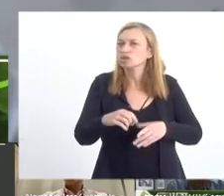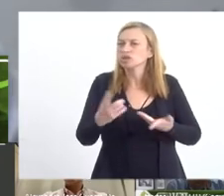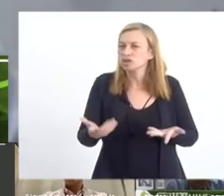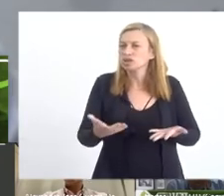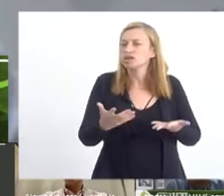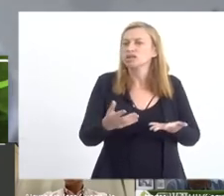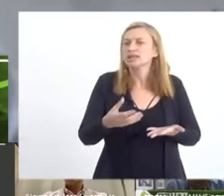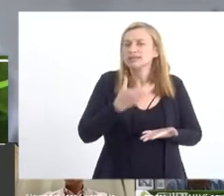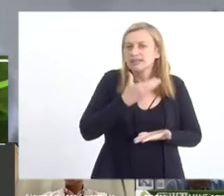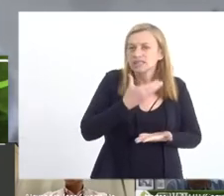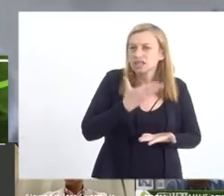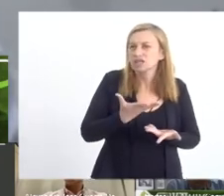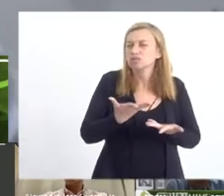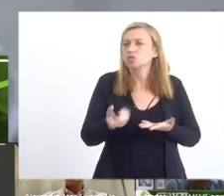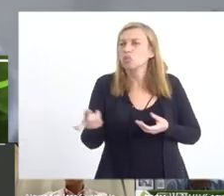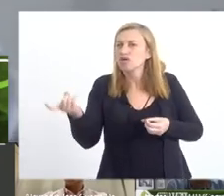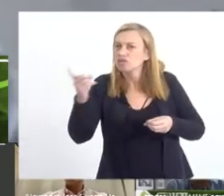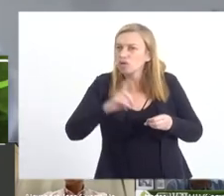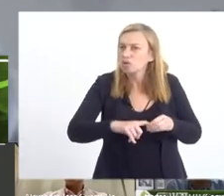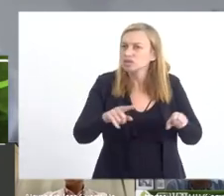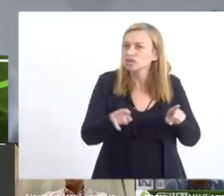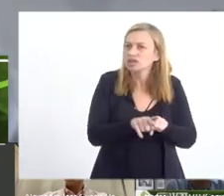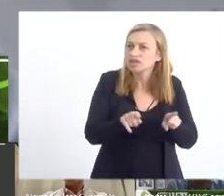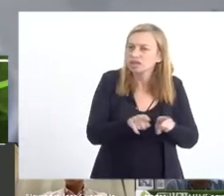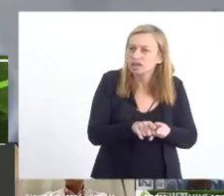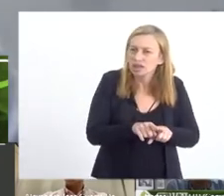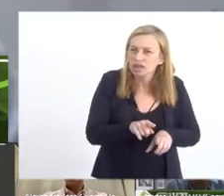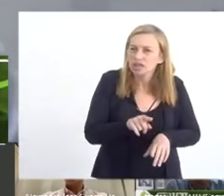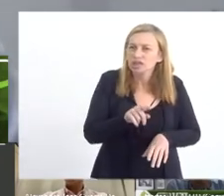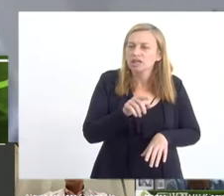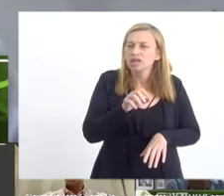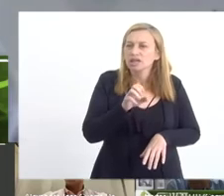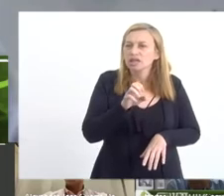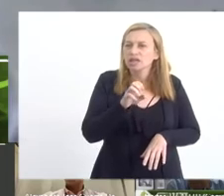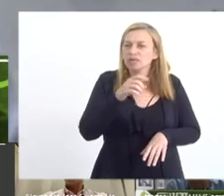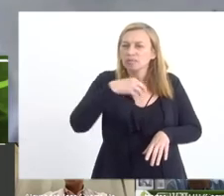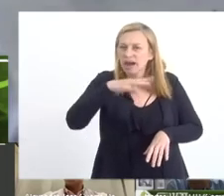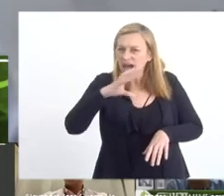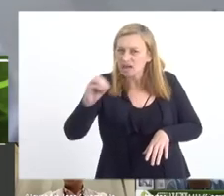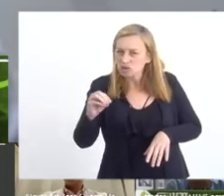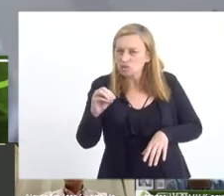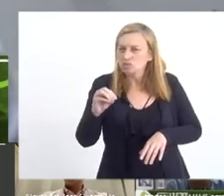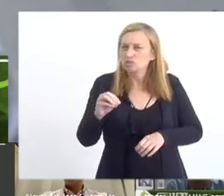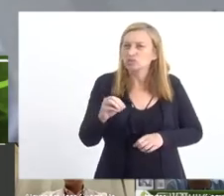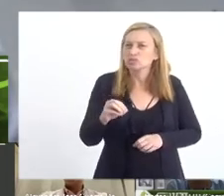está contando com a volta da Iberia só em março.